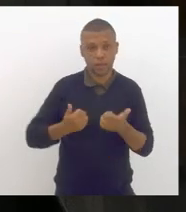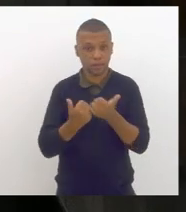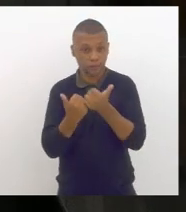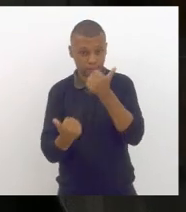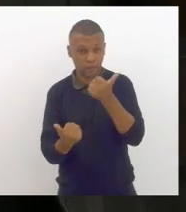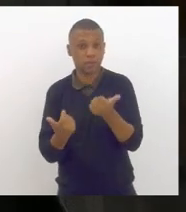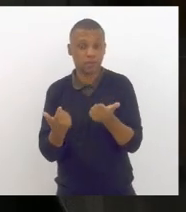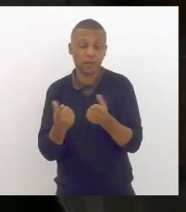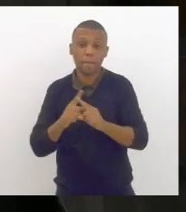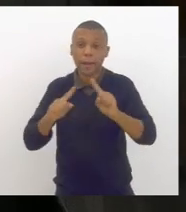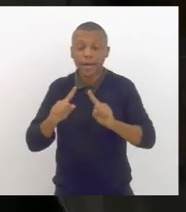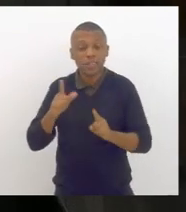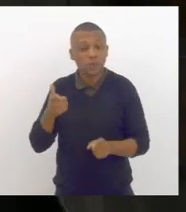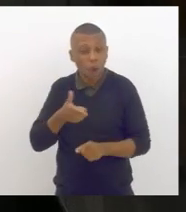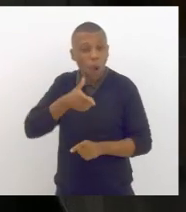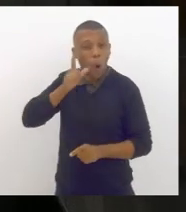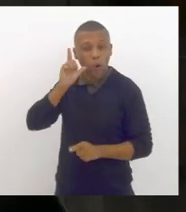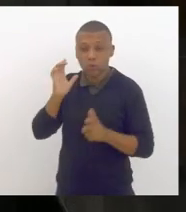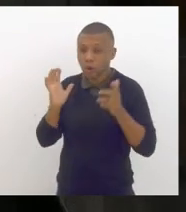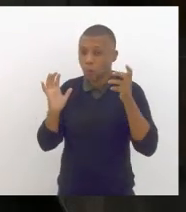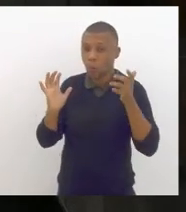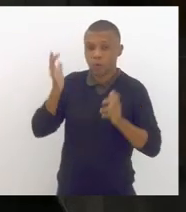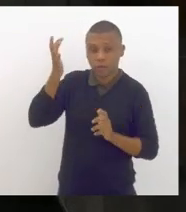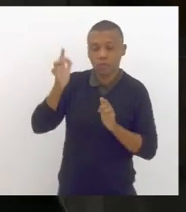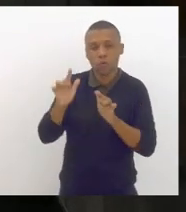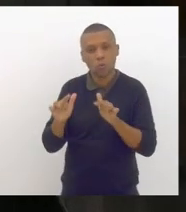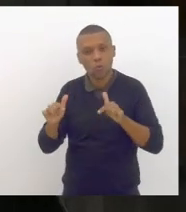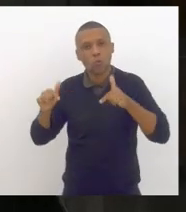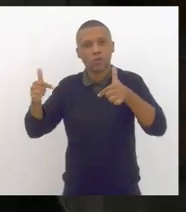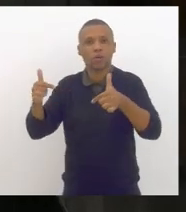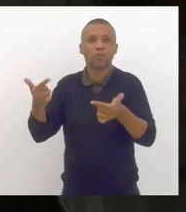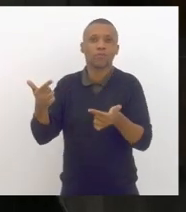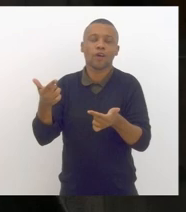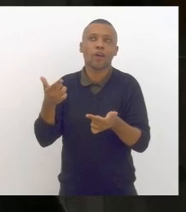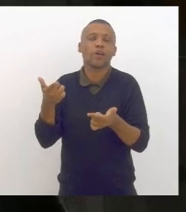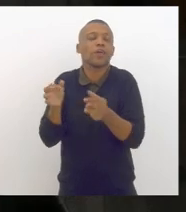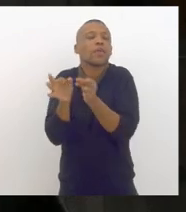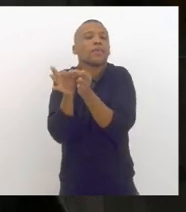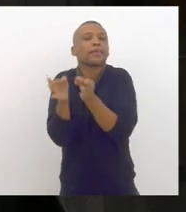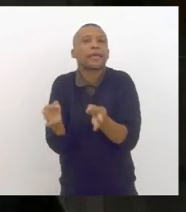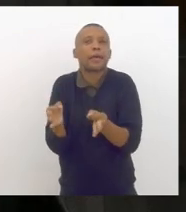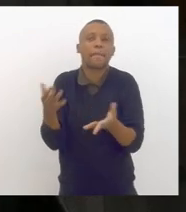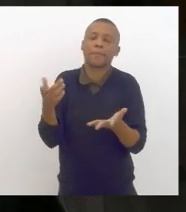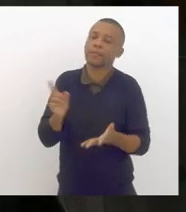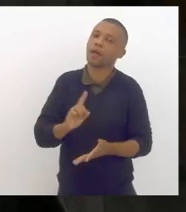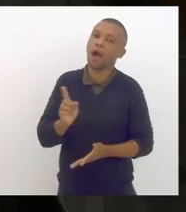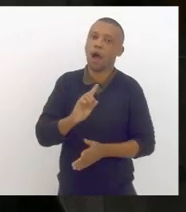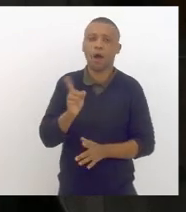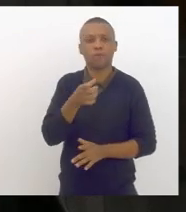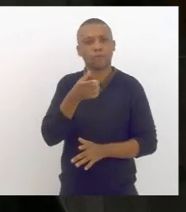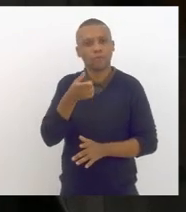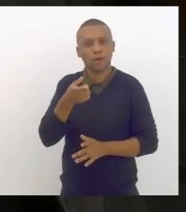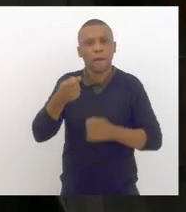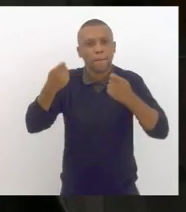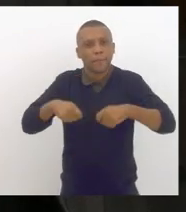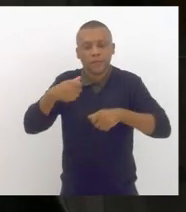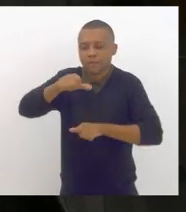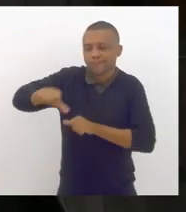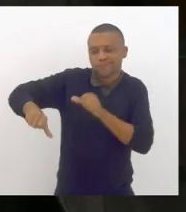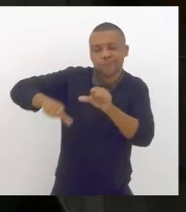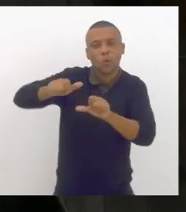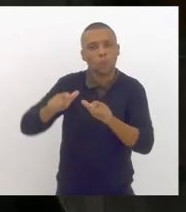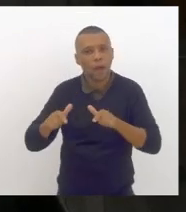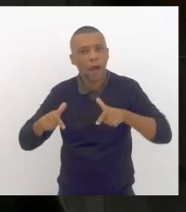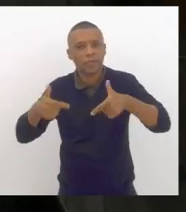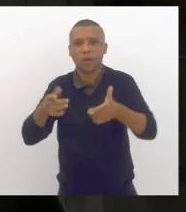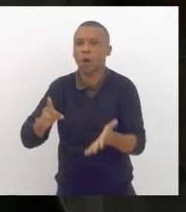à investidura de Alexandre de Moraes não foi um ato rotineiro foi impreciso transformá-lo em